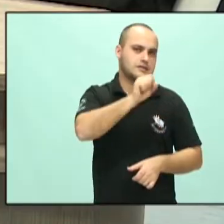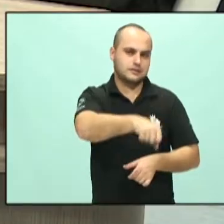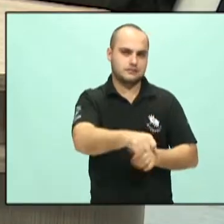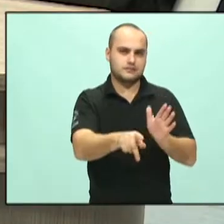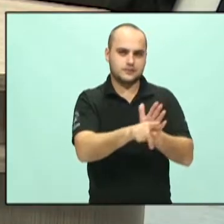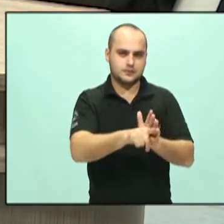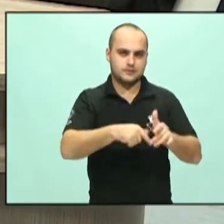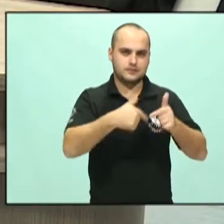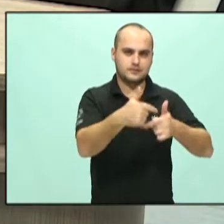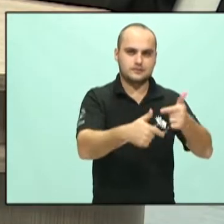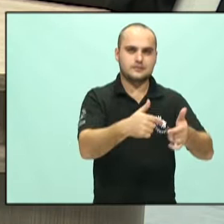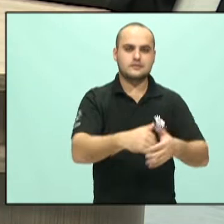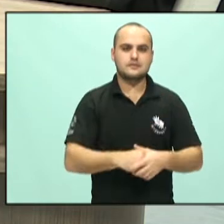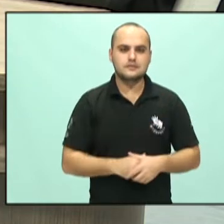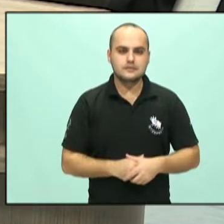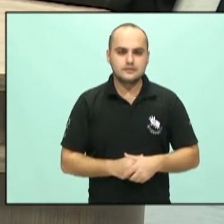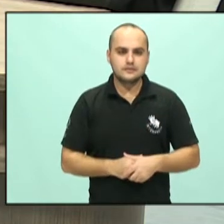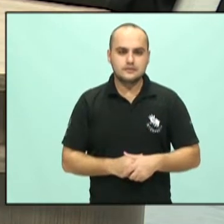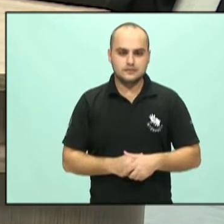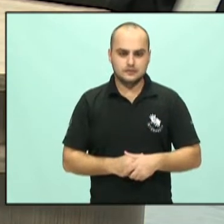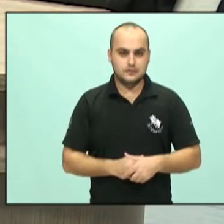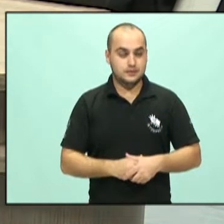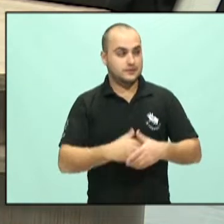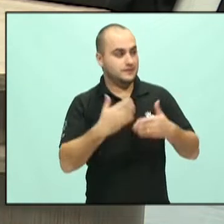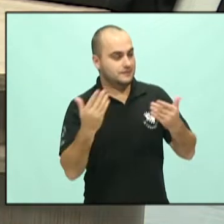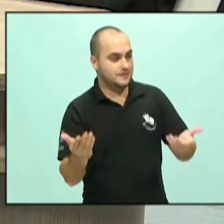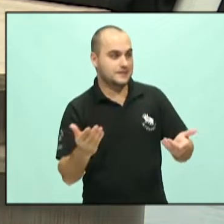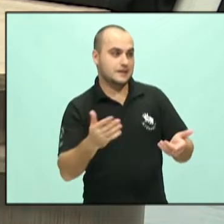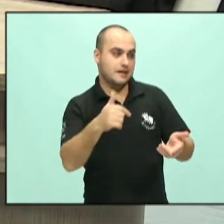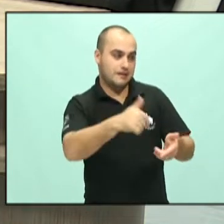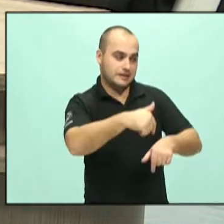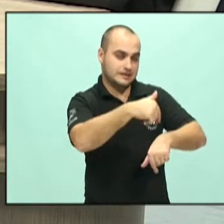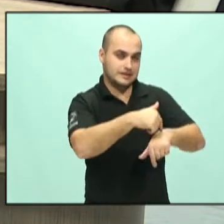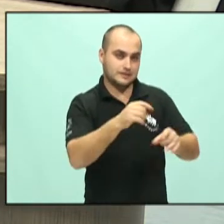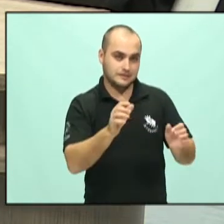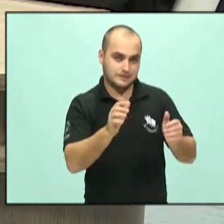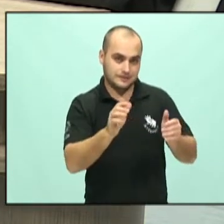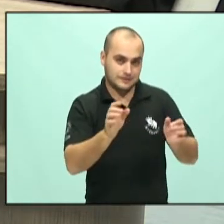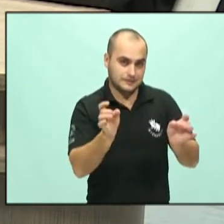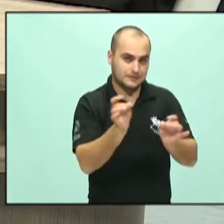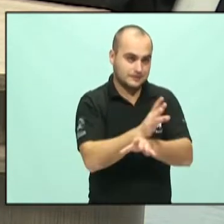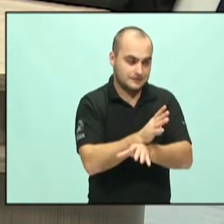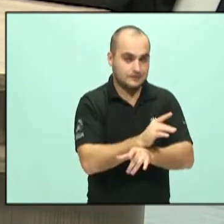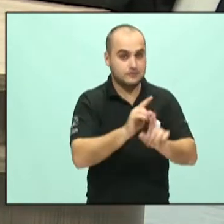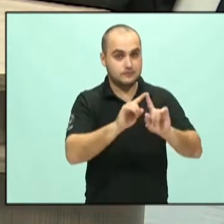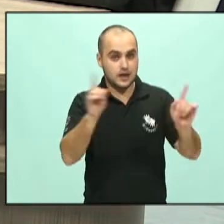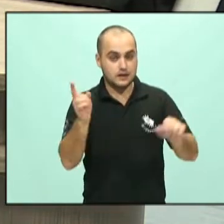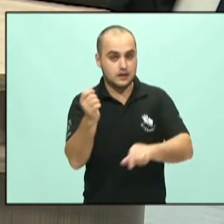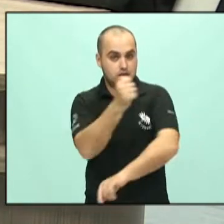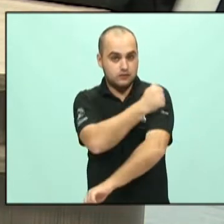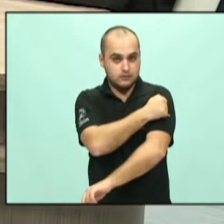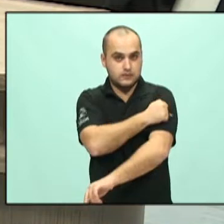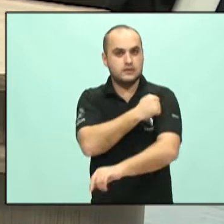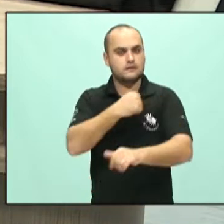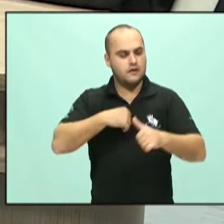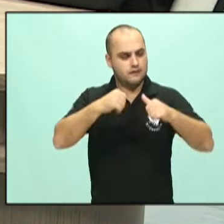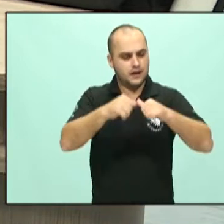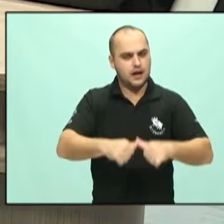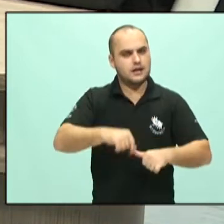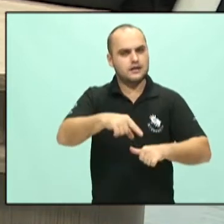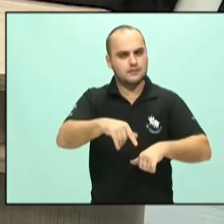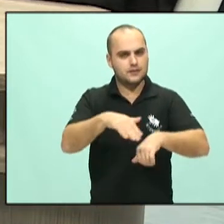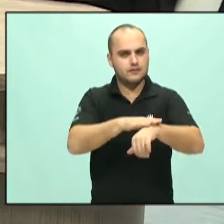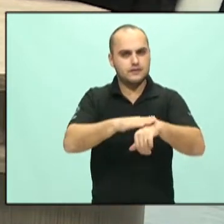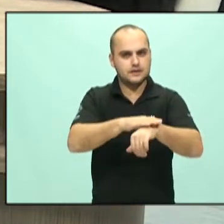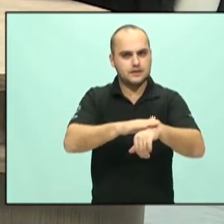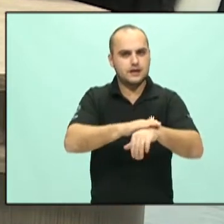trabalhos. Bom, o nosso tempo do primeiro bloco está acabando, mas as alunas do curso de produção audiovisual vão ficar aqui para continuar divulgando,